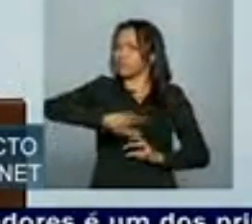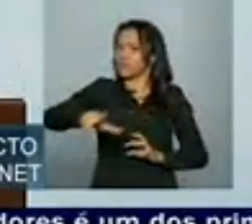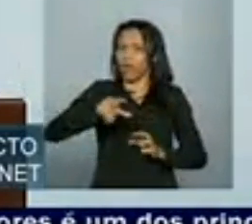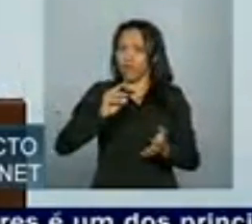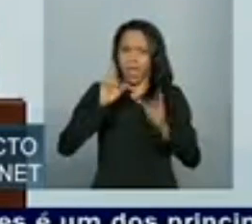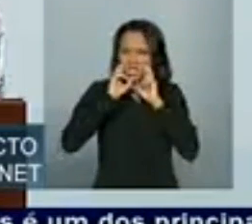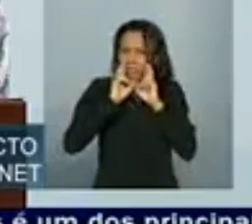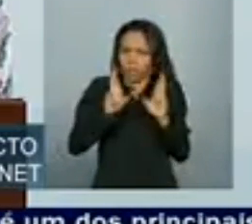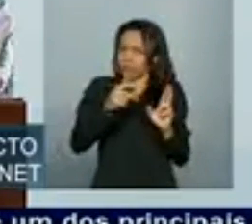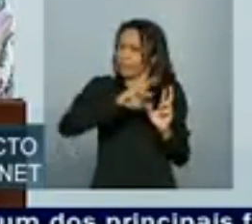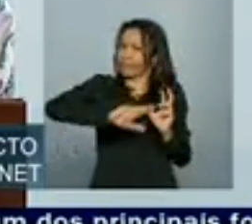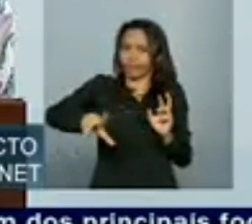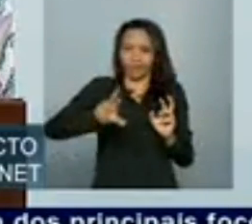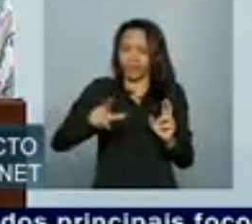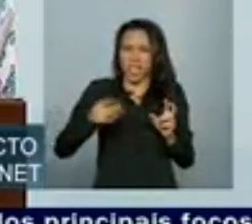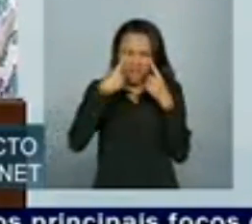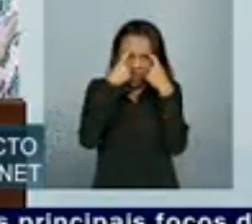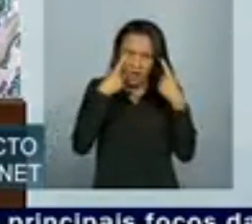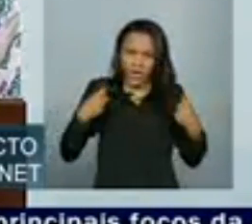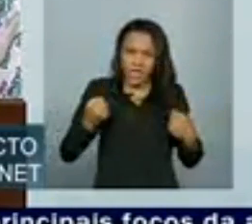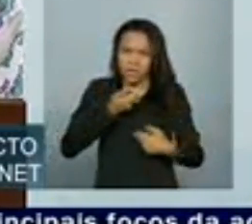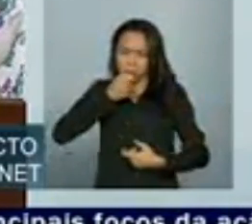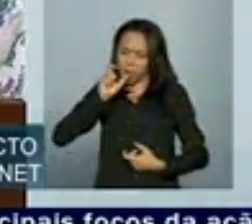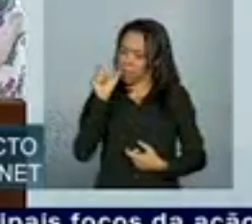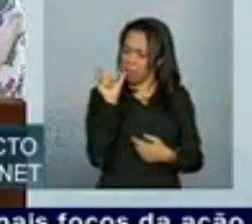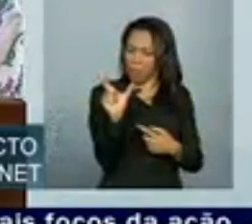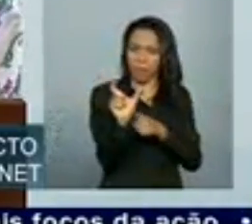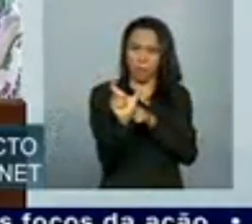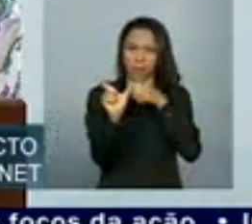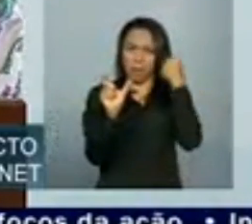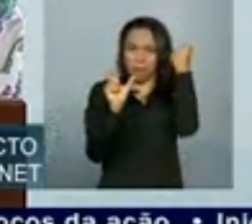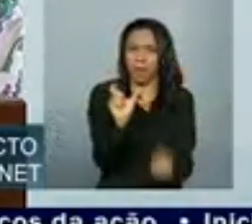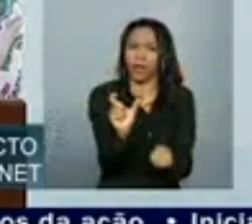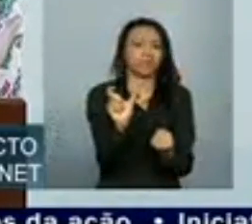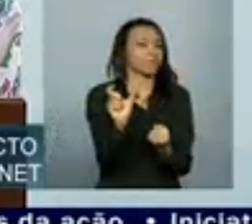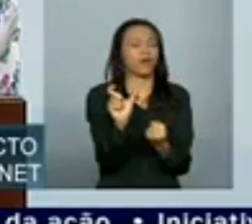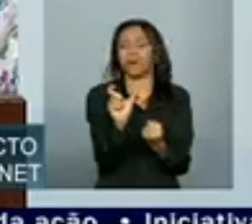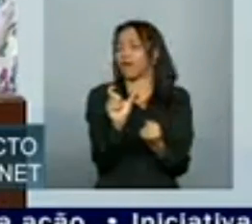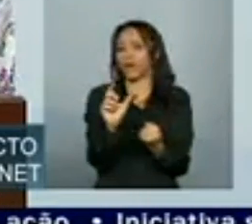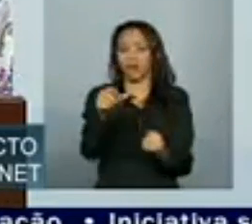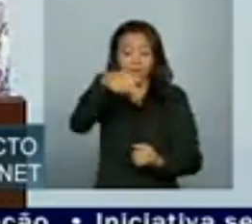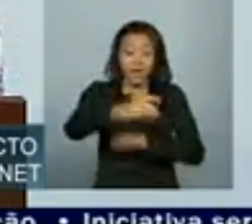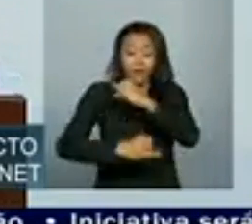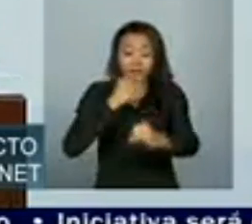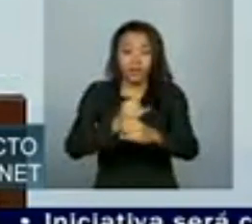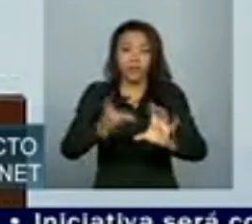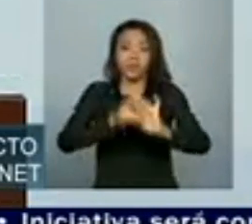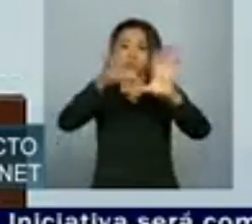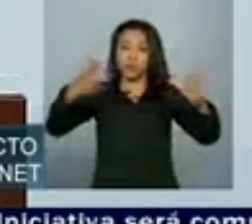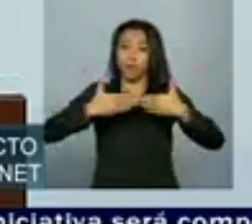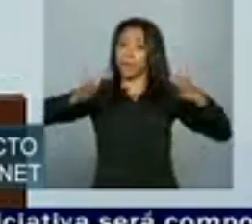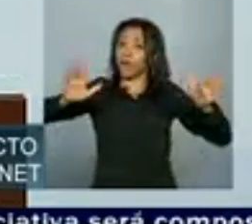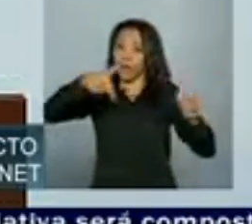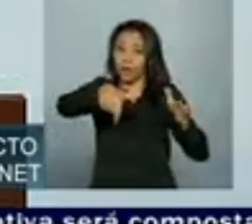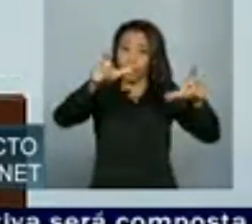e violência verbal. Uma internet livre e aberta não deve ser um